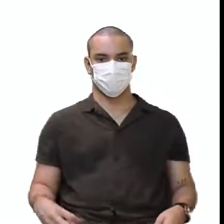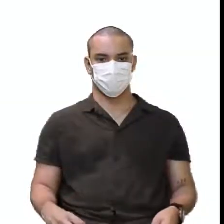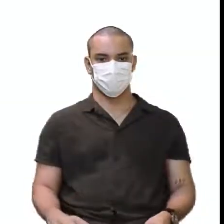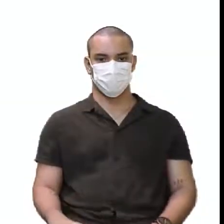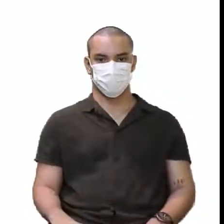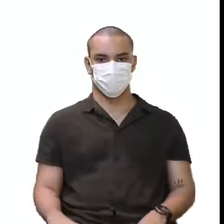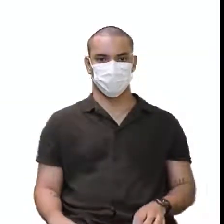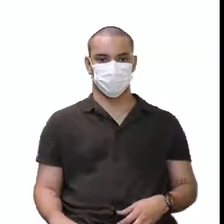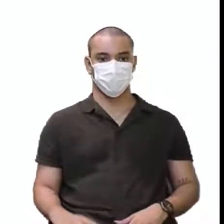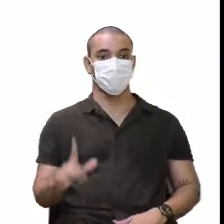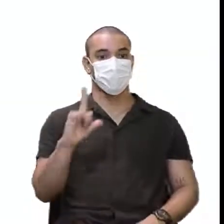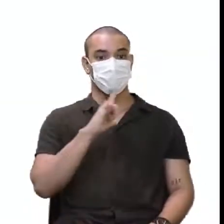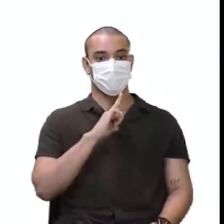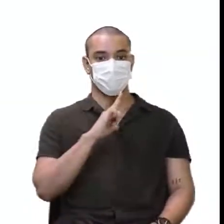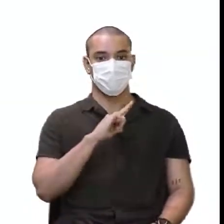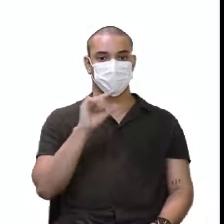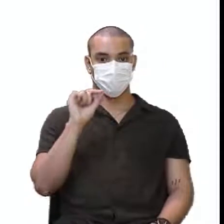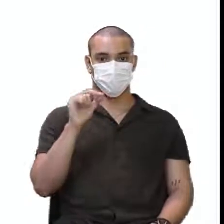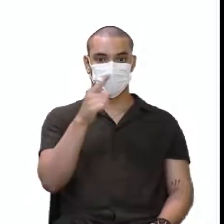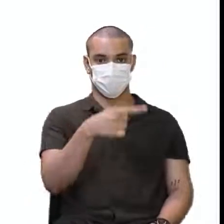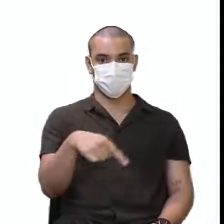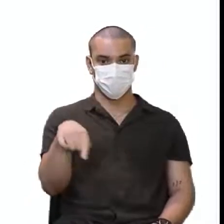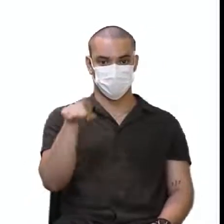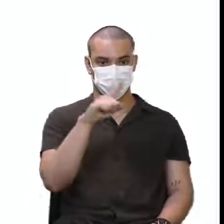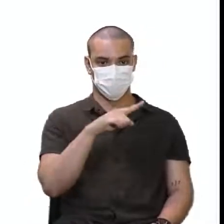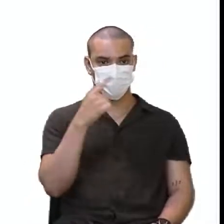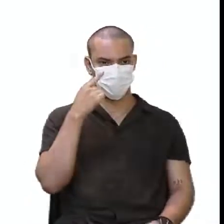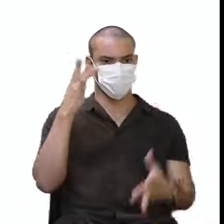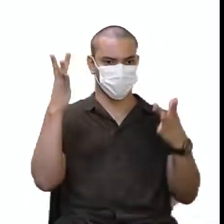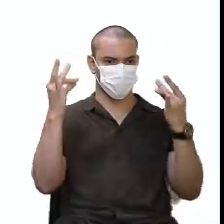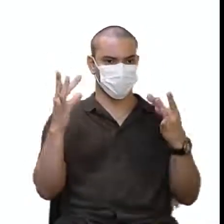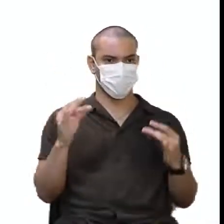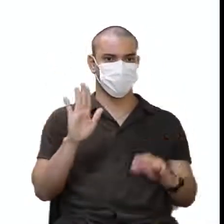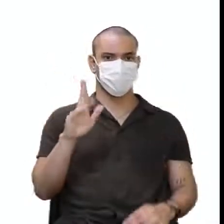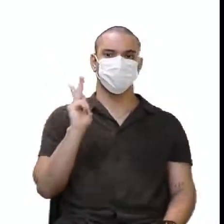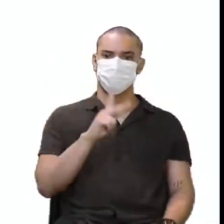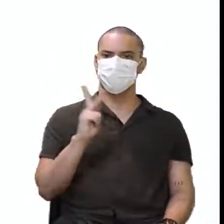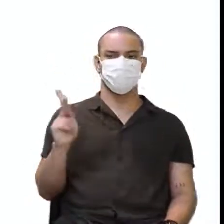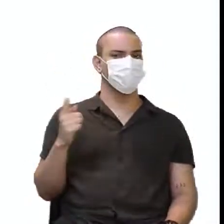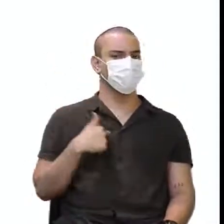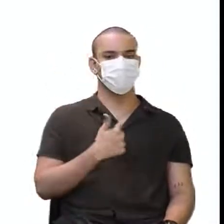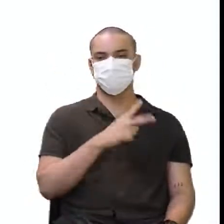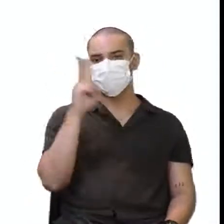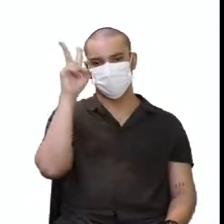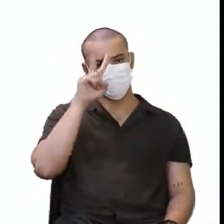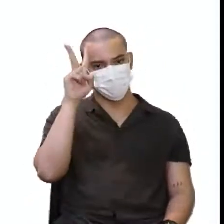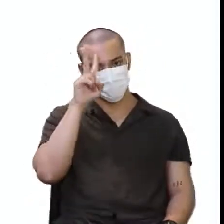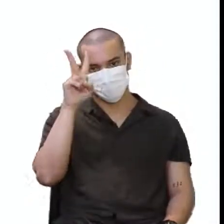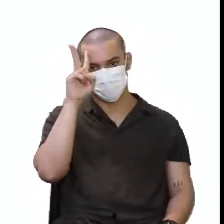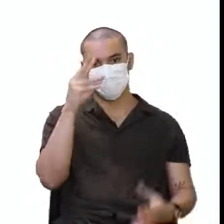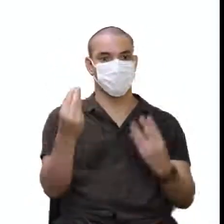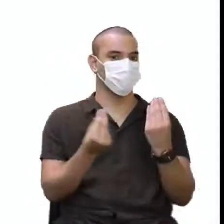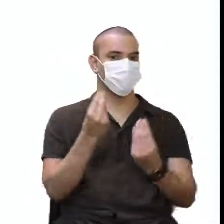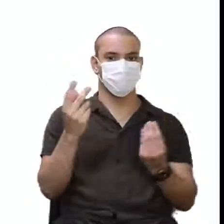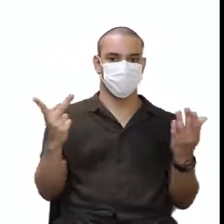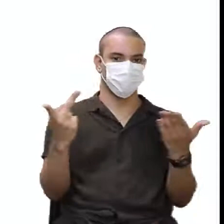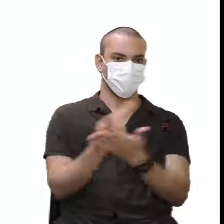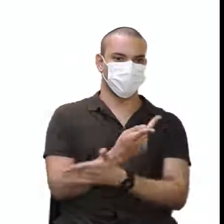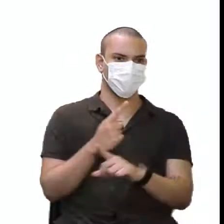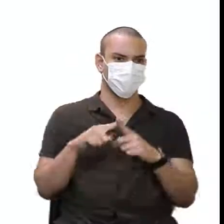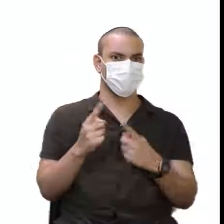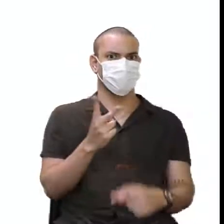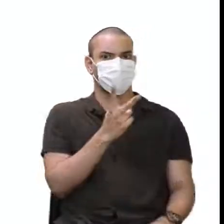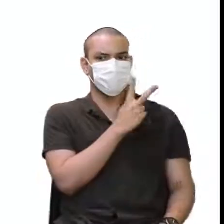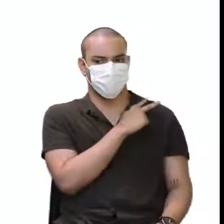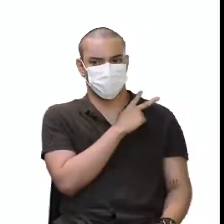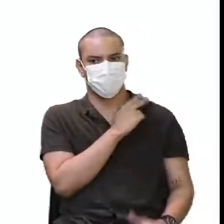Então, aqui a gente tem, só para você prestar no detalhe, professora, eu não lembro mais as estruturas da flor, não, mas eu vi lá no